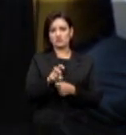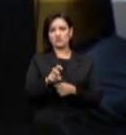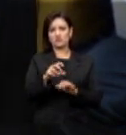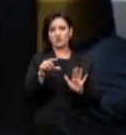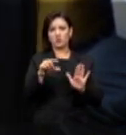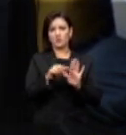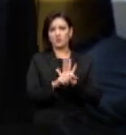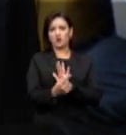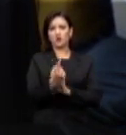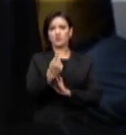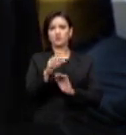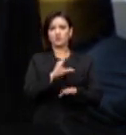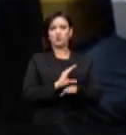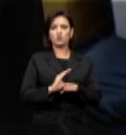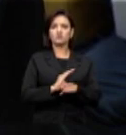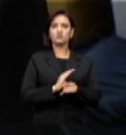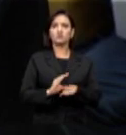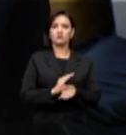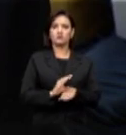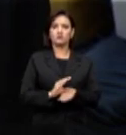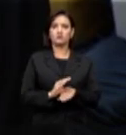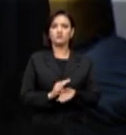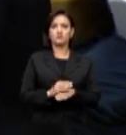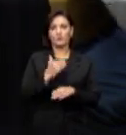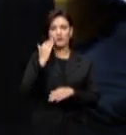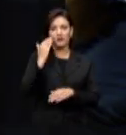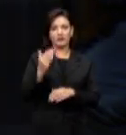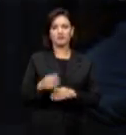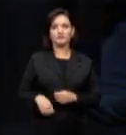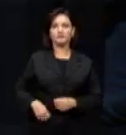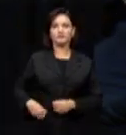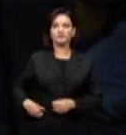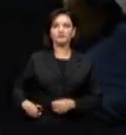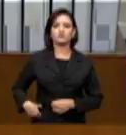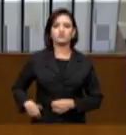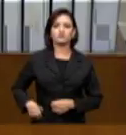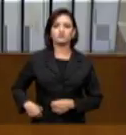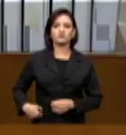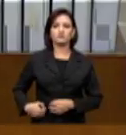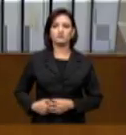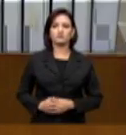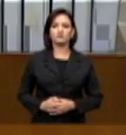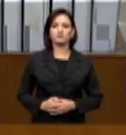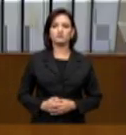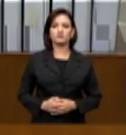1º da Constituição, nos termos aqui expostos. Muito obrigado.